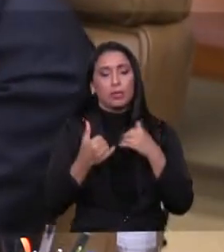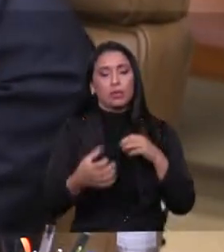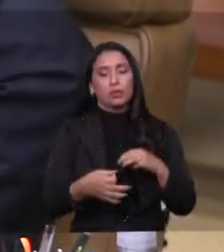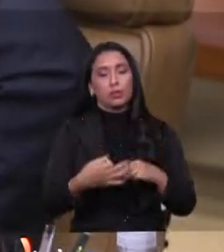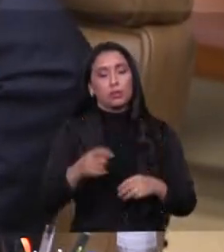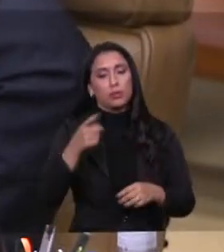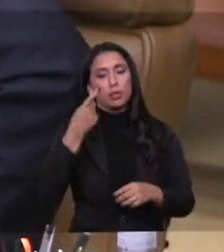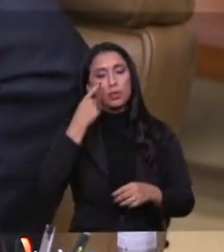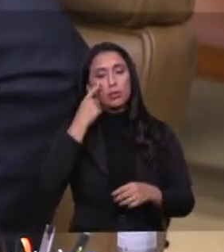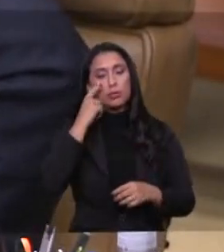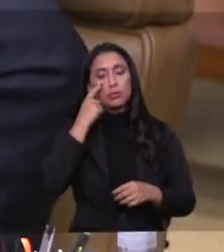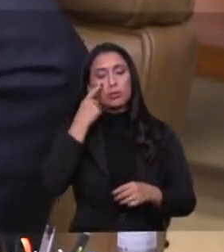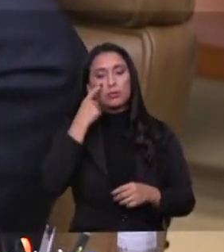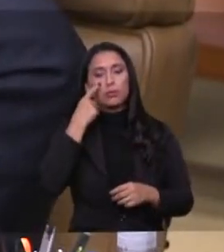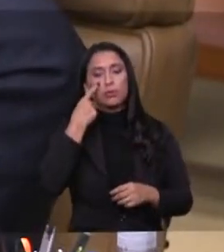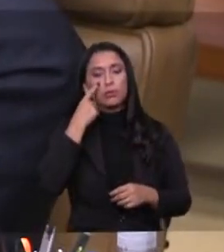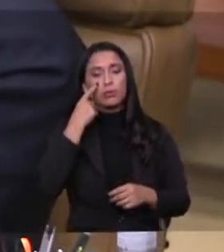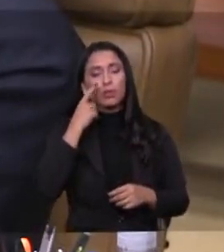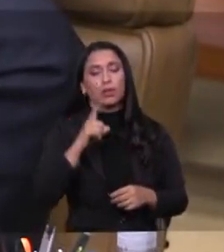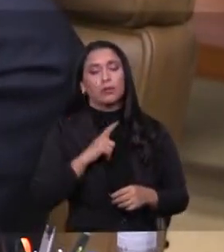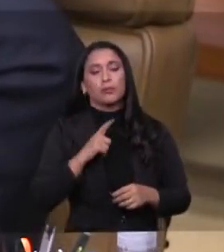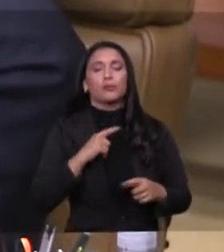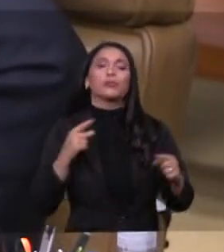ao ministro Nunes Marques.